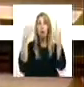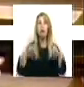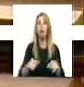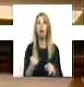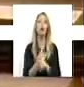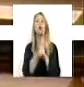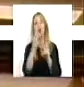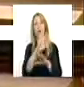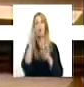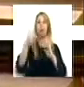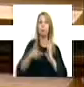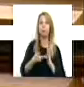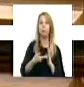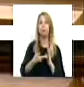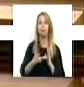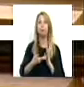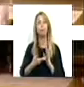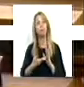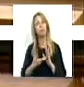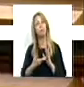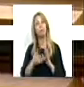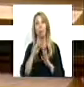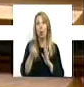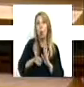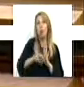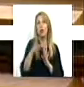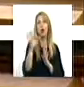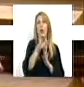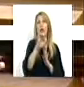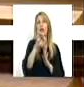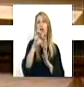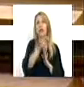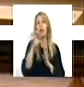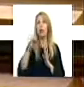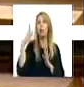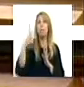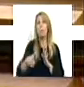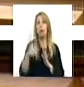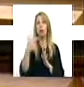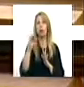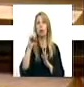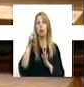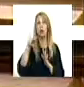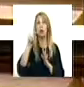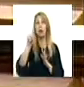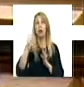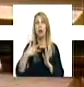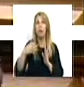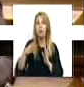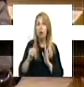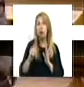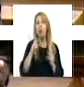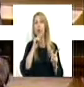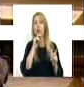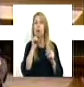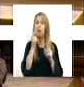digamos, enquadrada numa quantidade de 88 mil toneladas de resíduos, com uma margem de